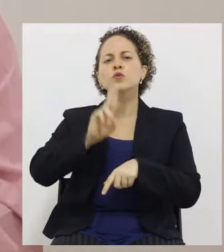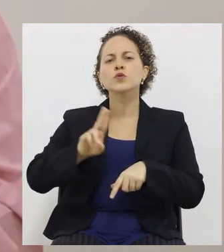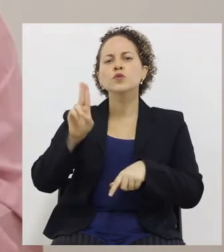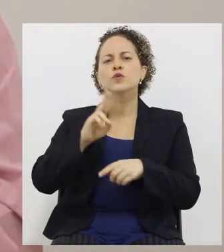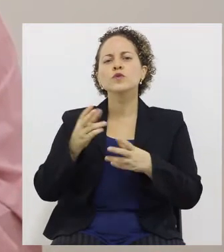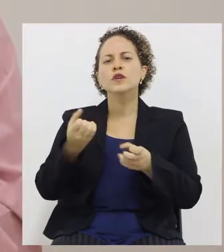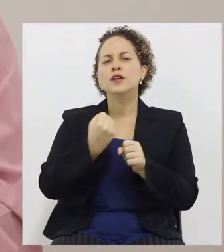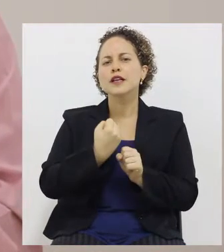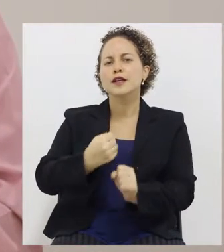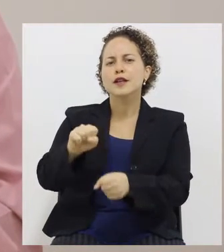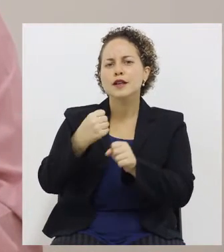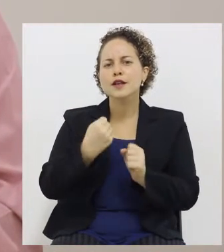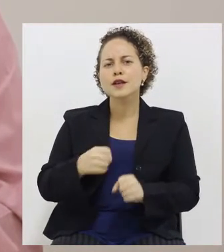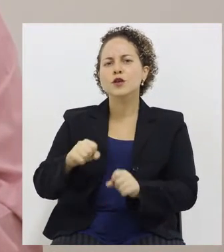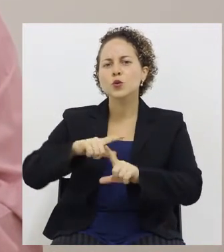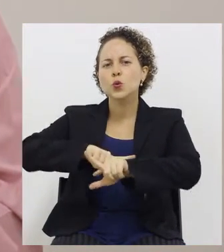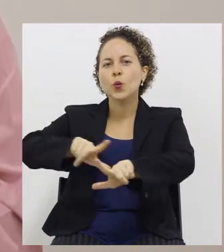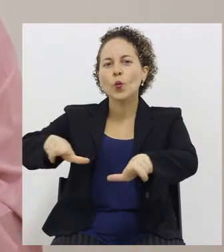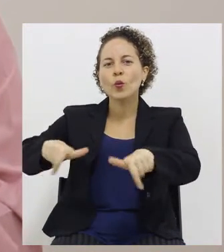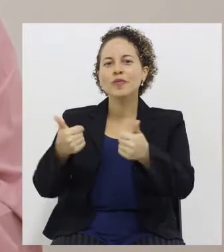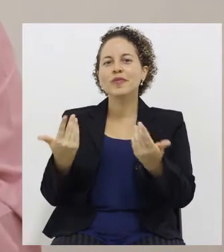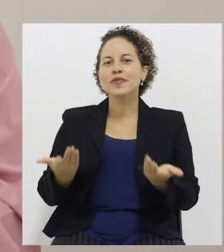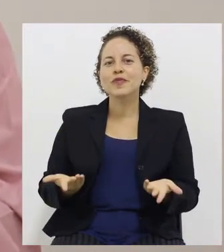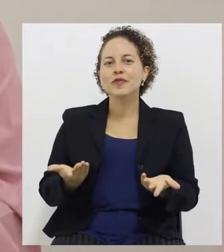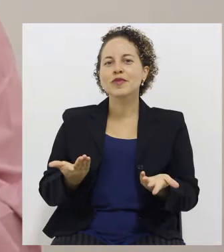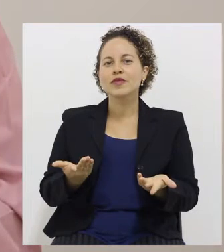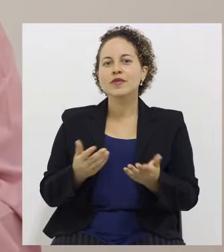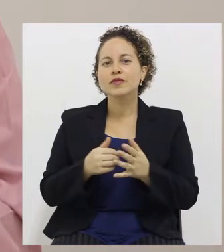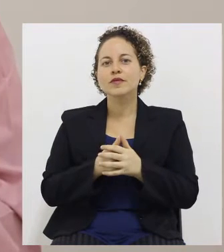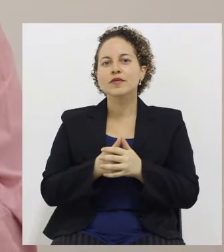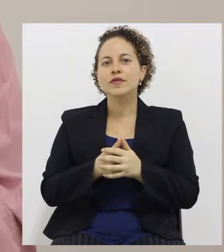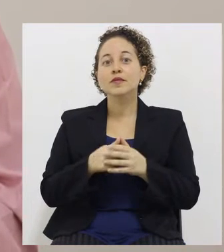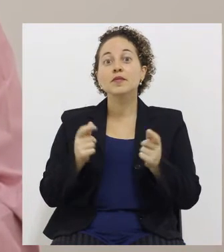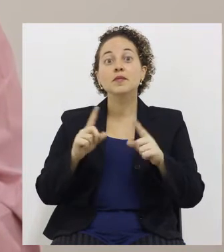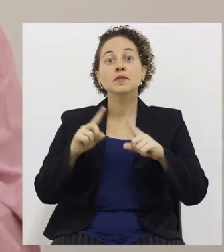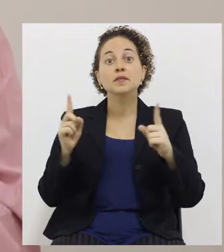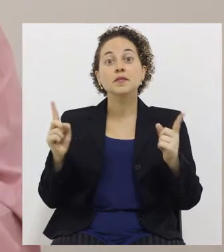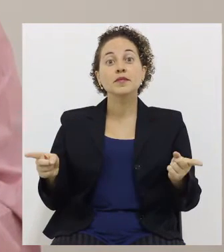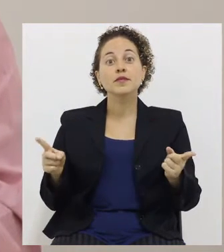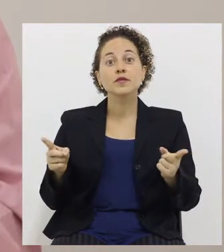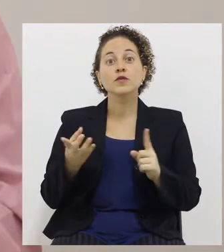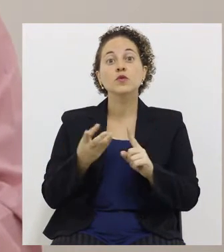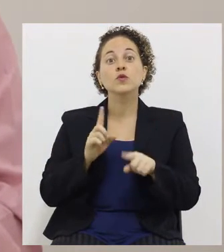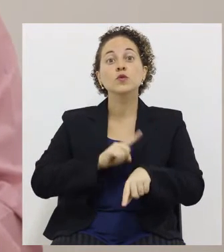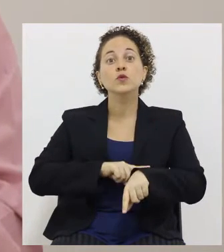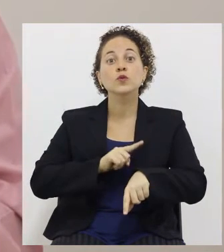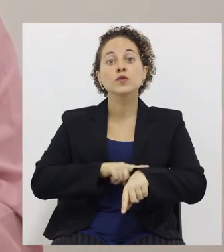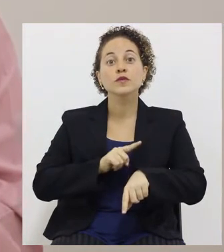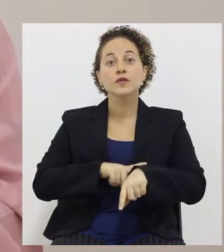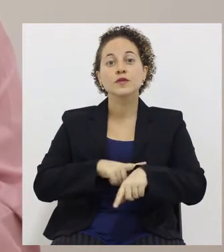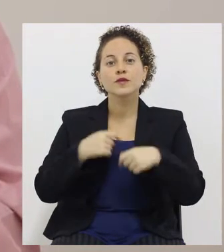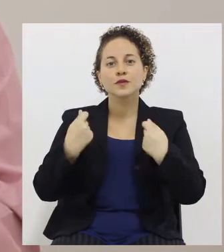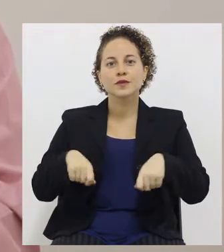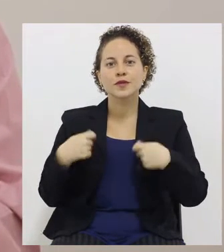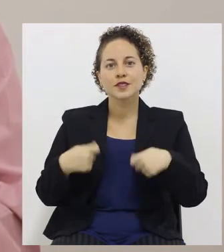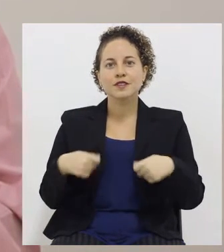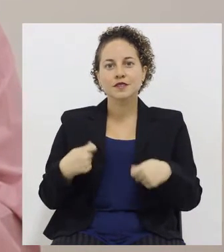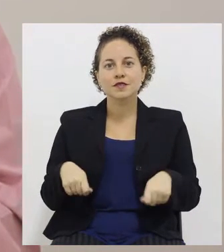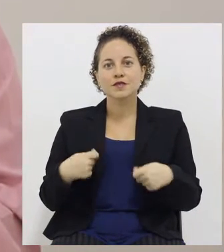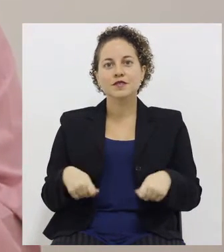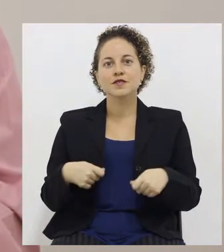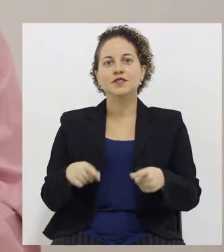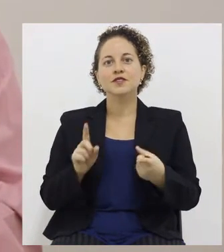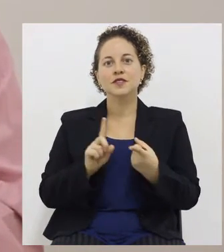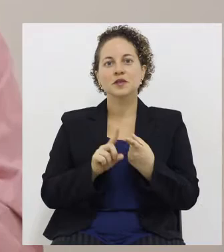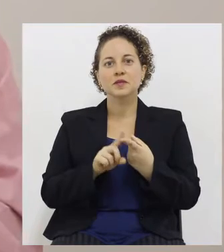vão levar para deixar meu quintal limpo? Olha, está cheio de exigência, Dona Maria, mas ela pode. Quanto tempo a gente vai levar, eu e você,